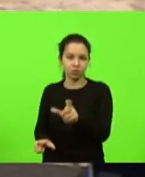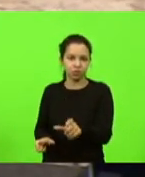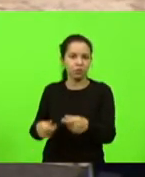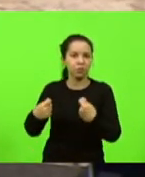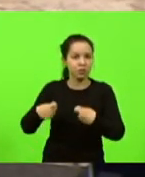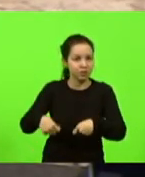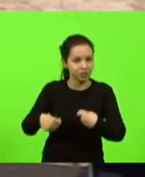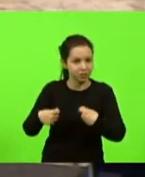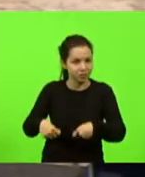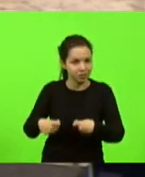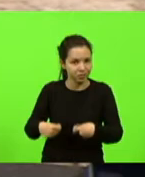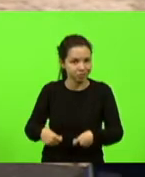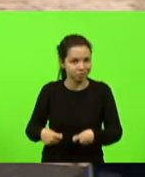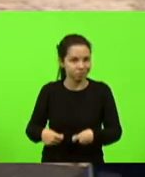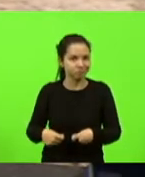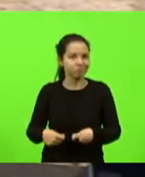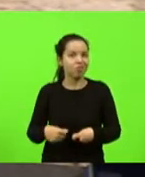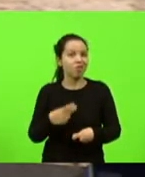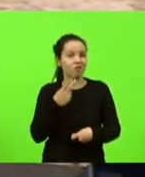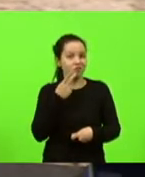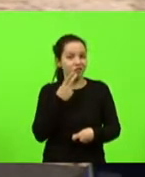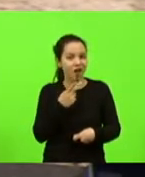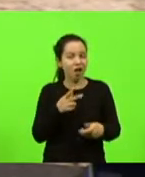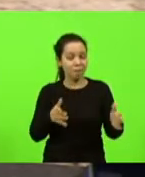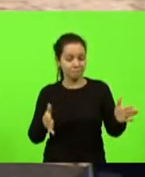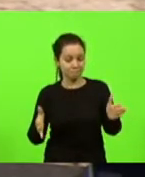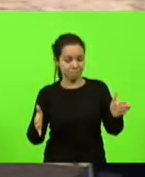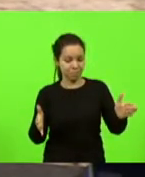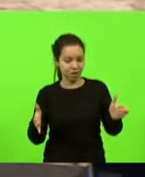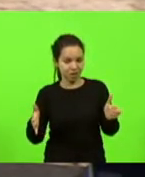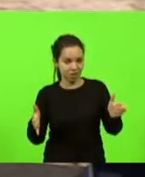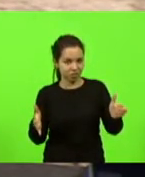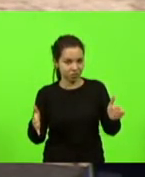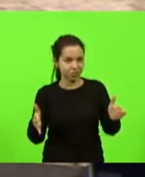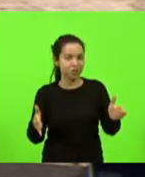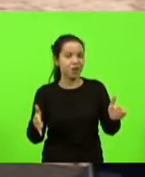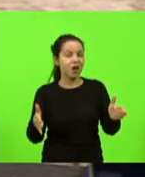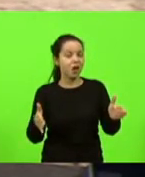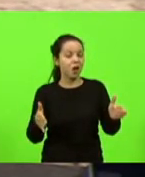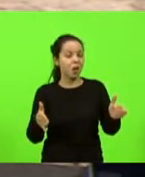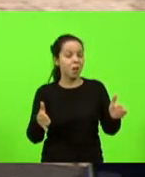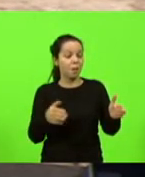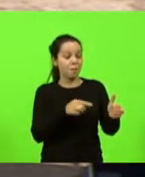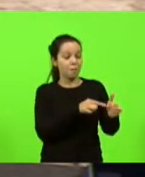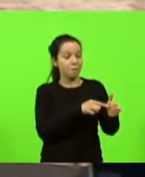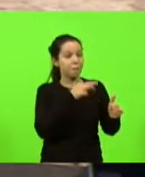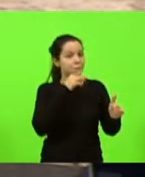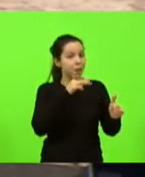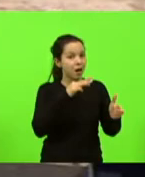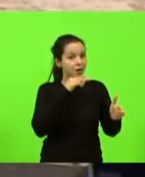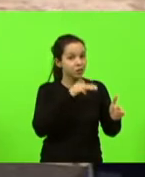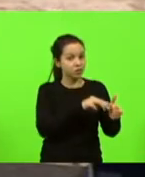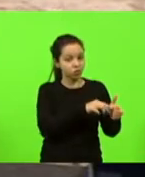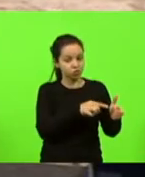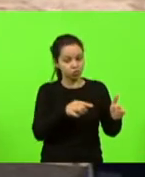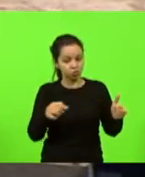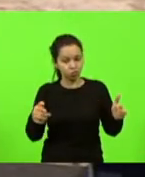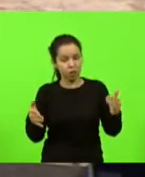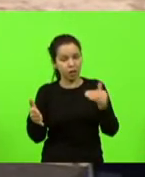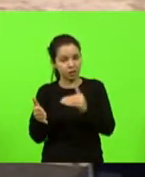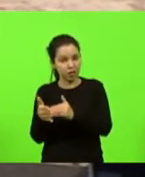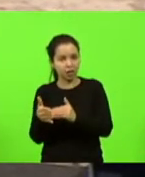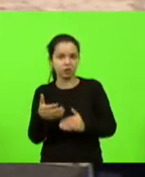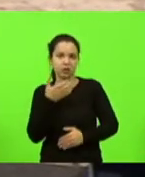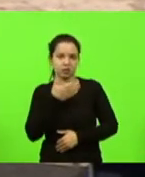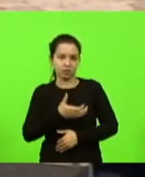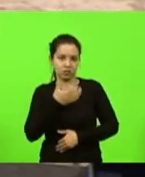Quando se fala nesses prazos aqui, nós estamos falando de um período de março a dezembro, é um período curto,